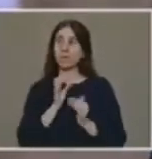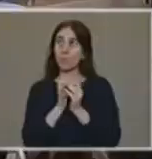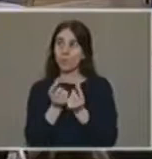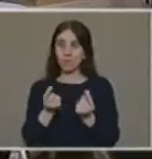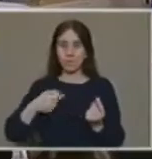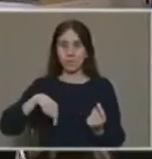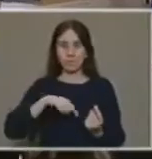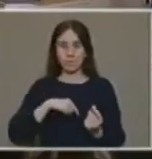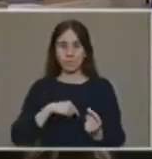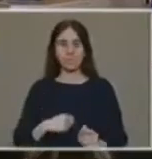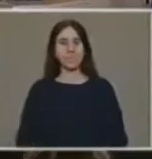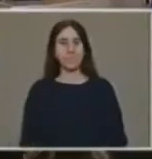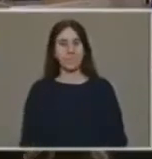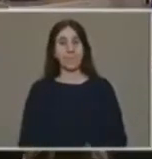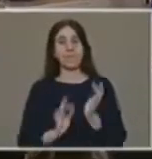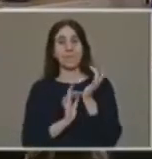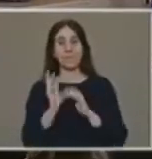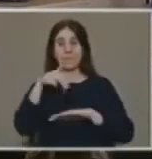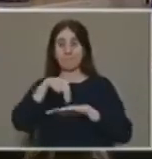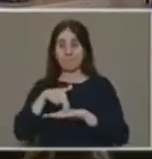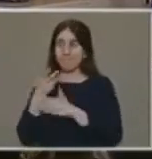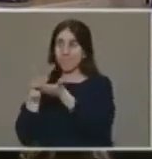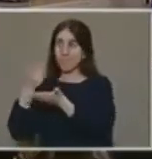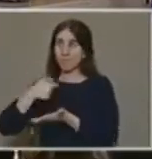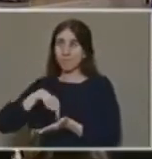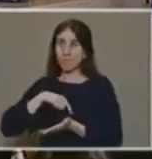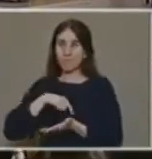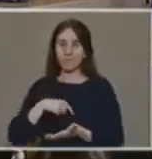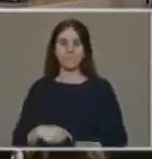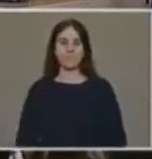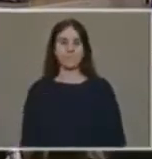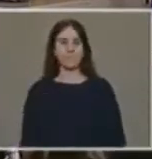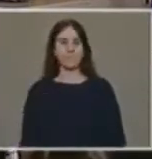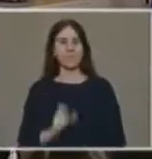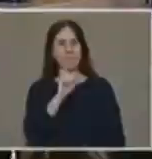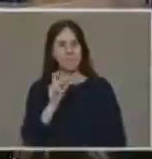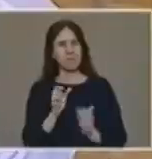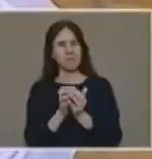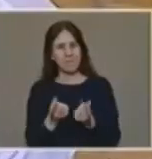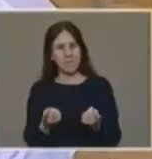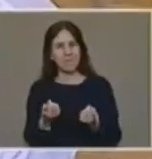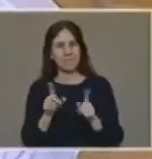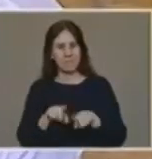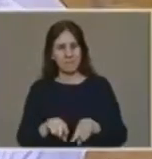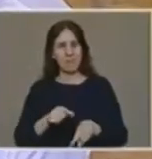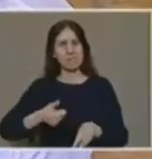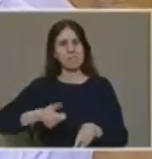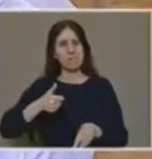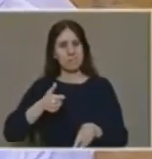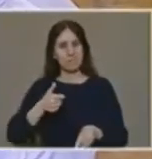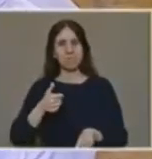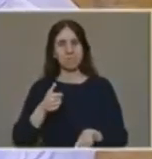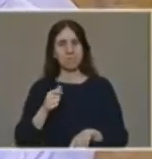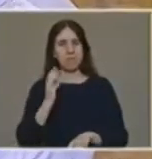Senhor. Cristo ressuscitado, ouvi-nos. De novo rezemos pela paz, sobretudo onde ela